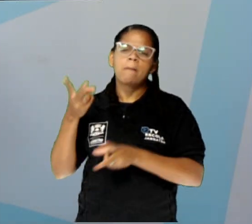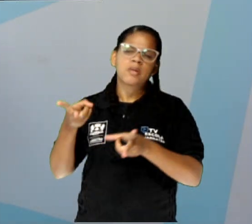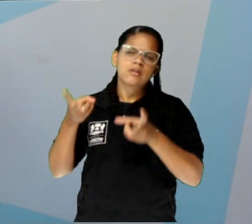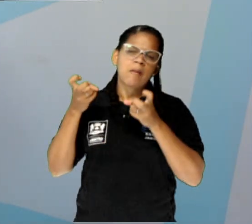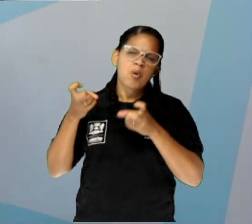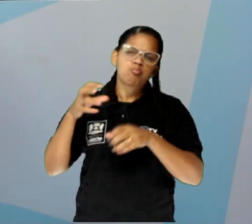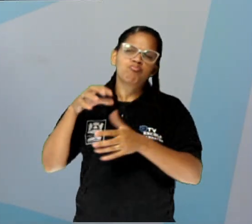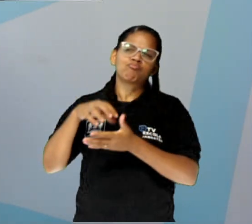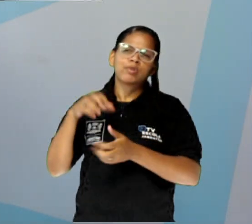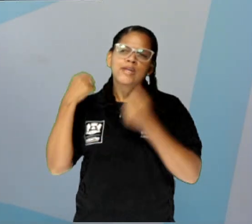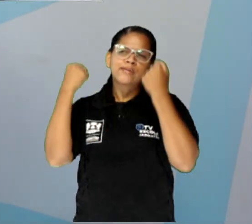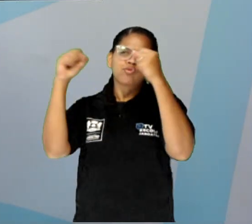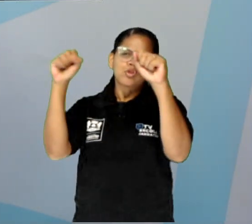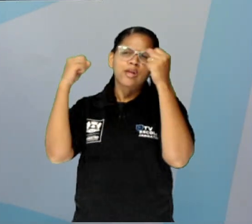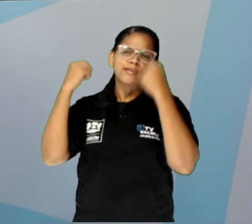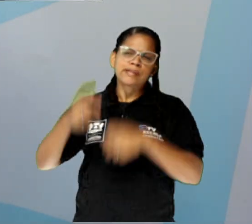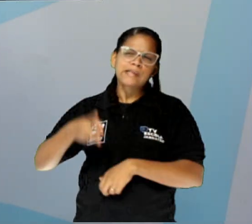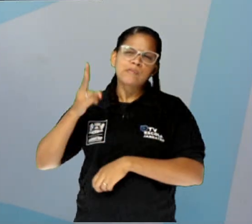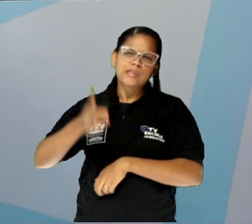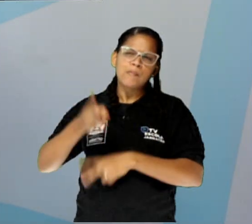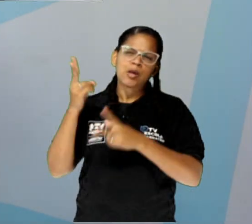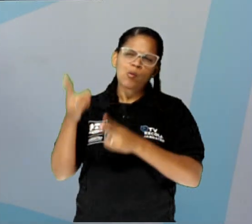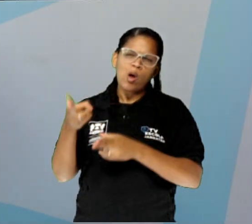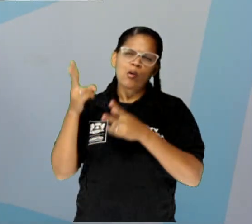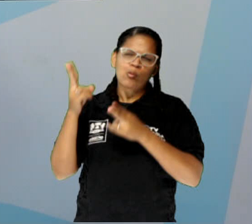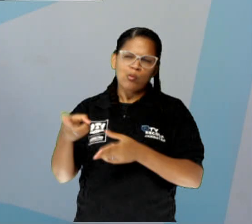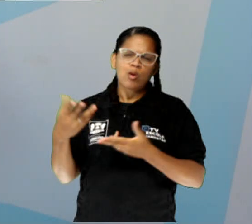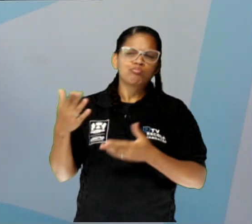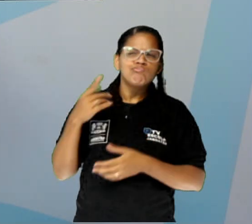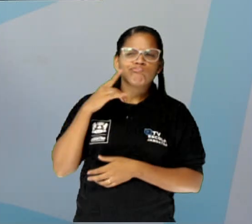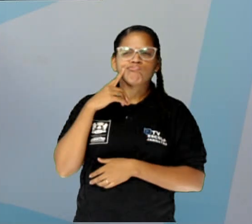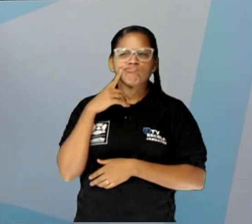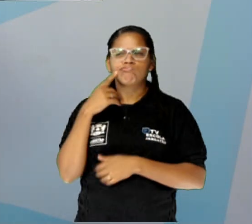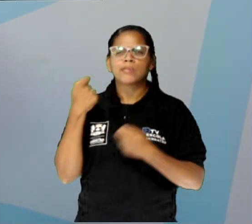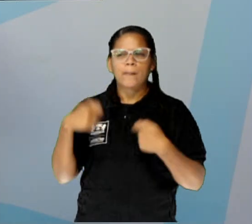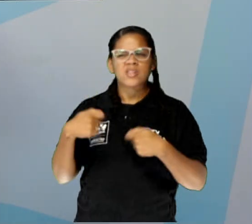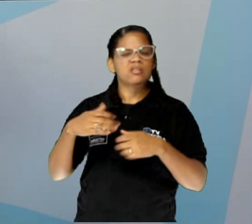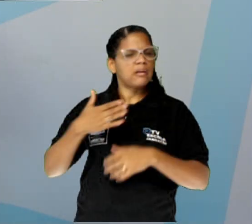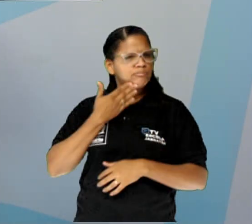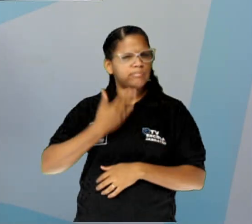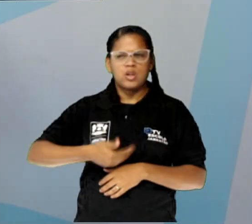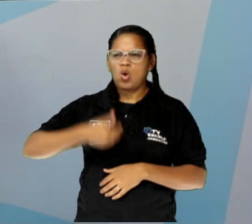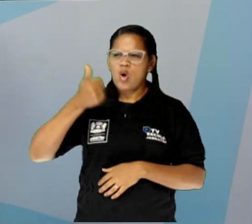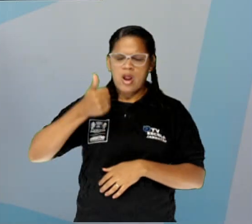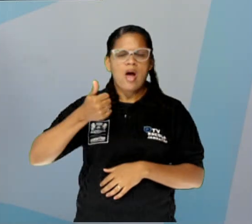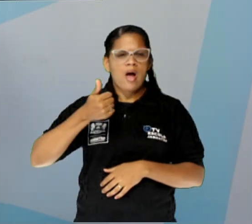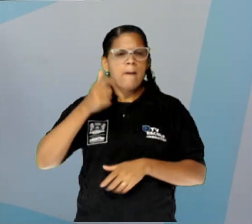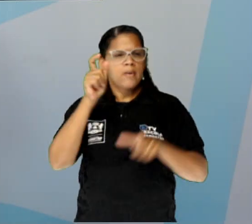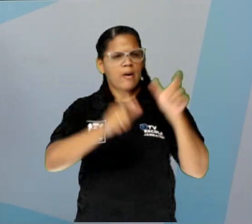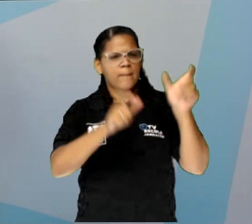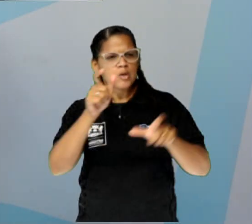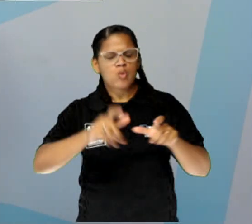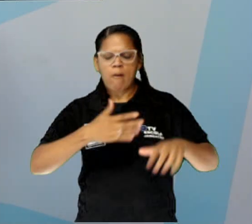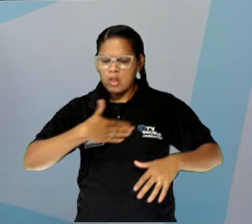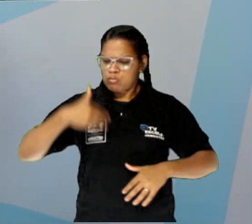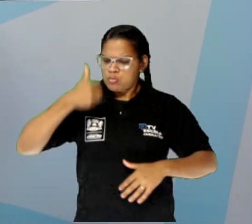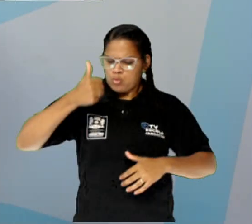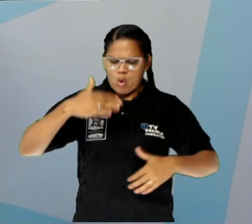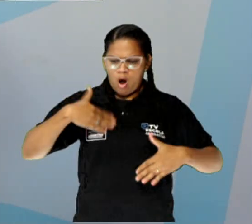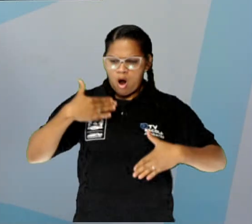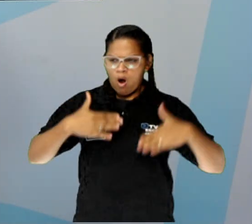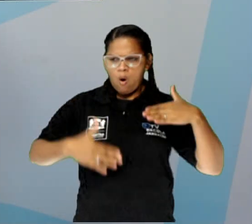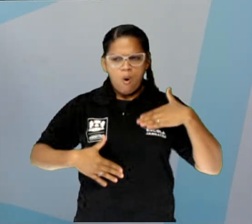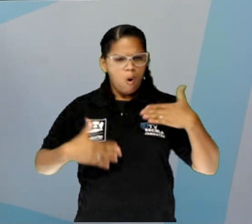que ele acabou percebendo que precisava melhorar, intensificar para que as pessoas pudessem melhorar o seu corpo,